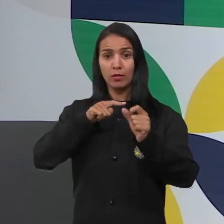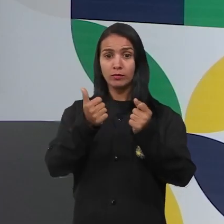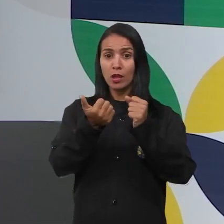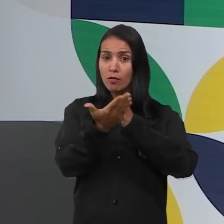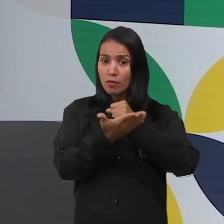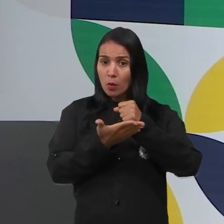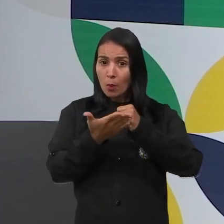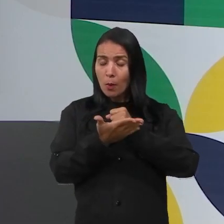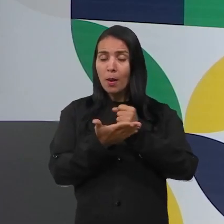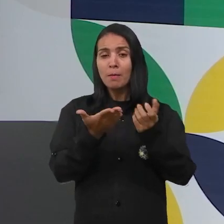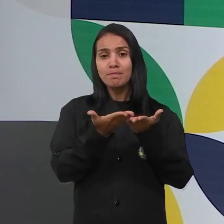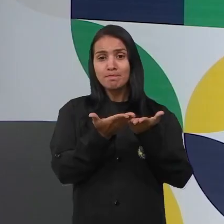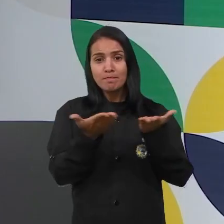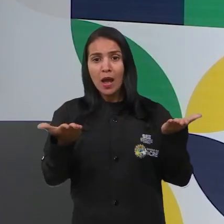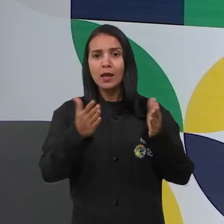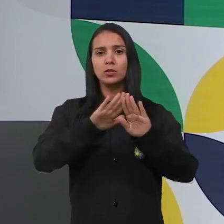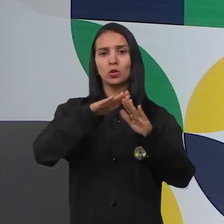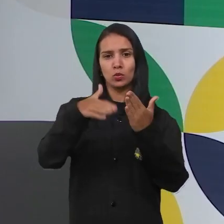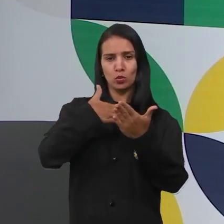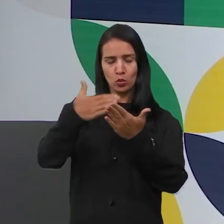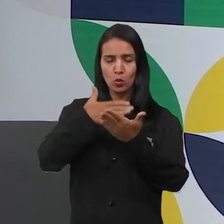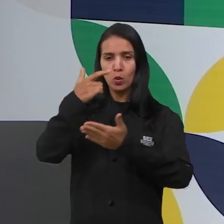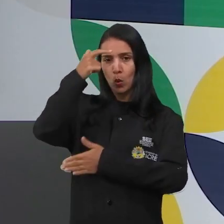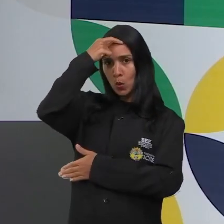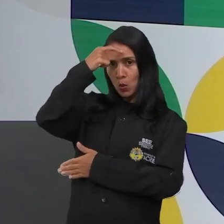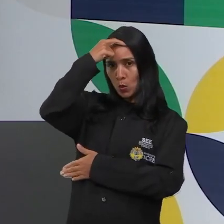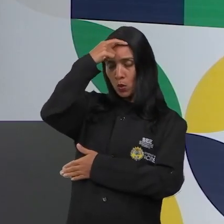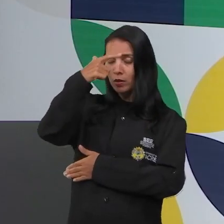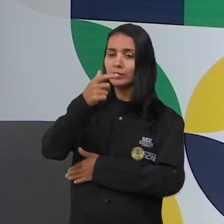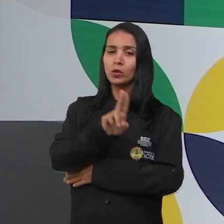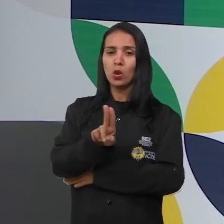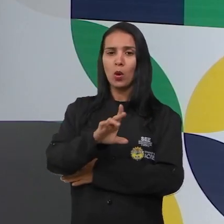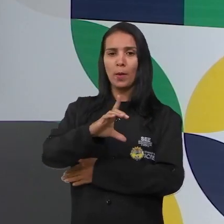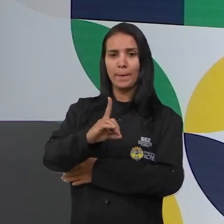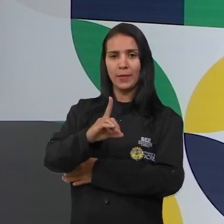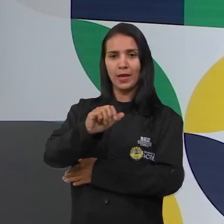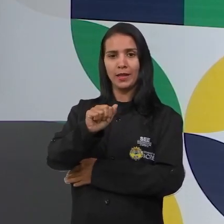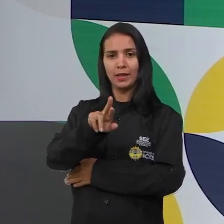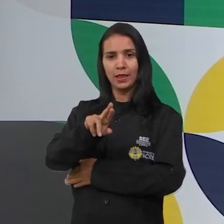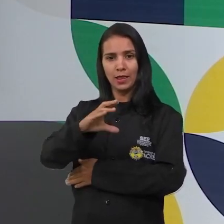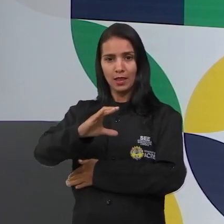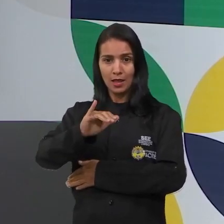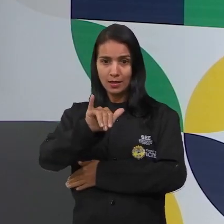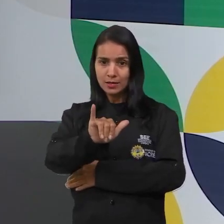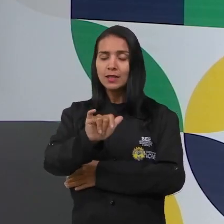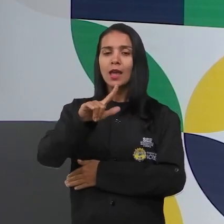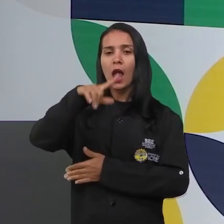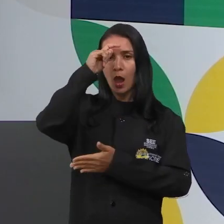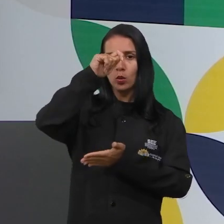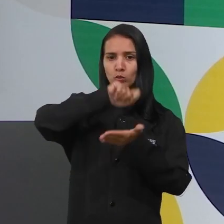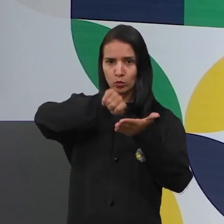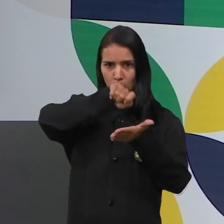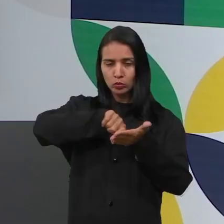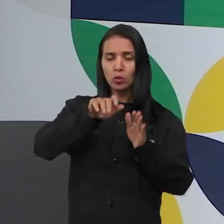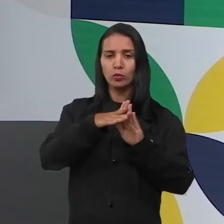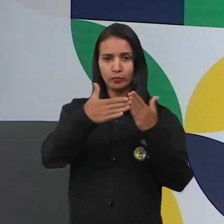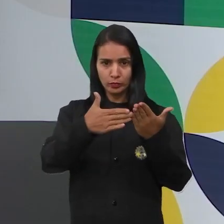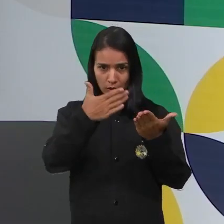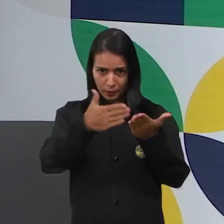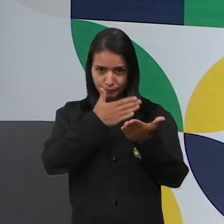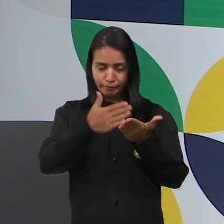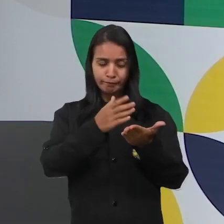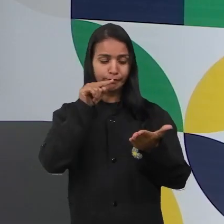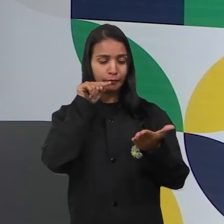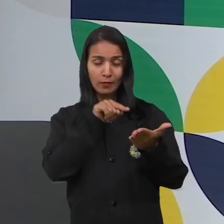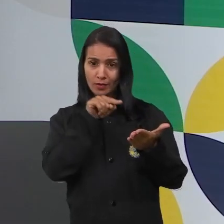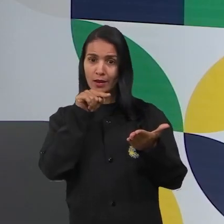professor Darcy Ribeiro, intitulado O Povo Brasileiro. Então, nesse livro, ele faz justamente